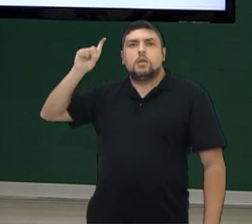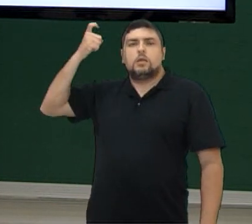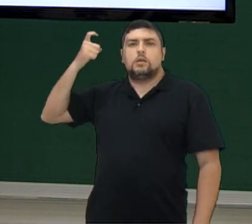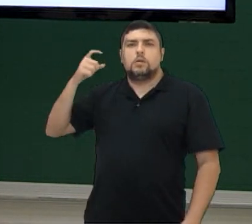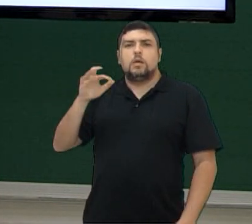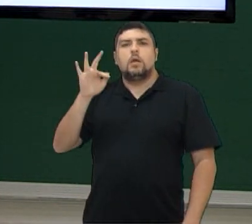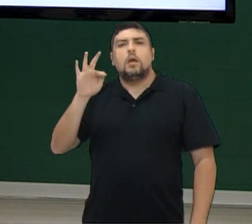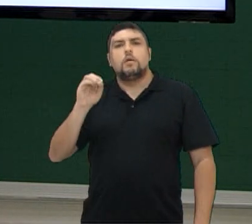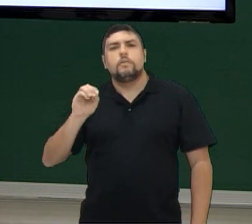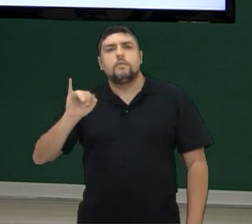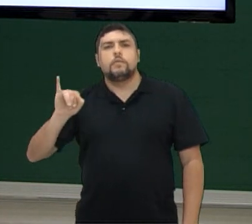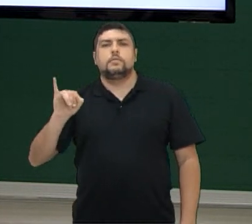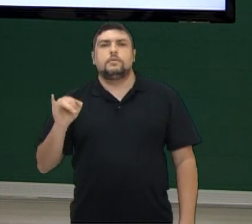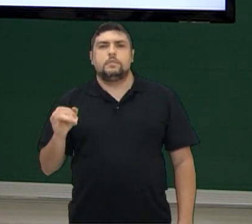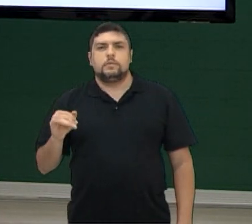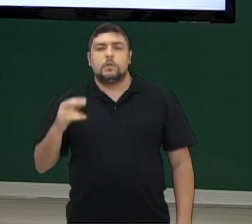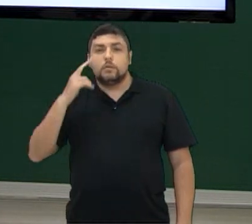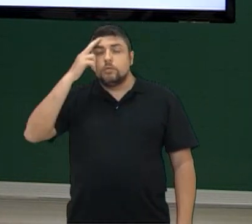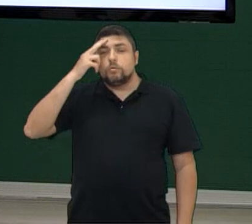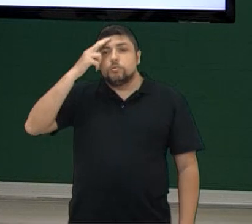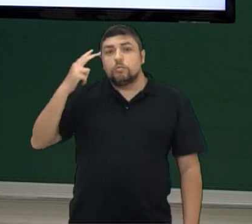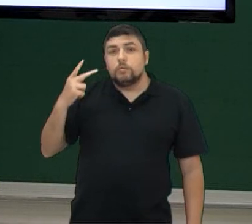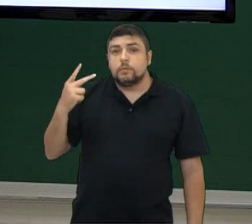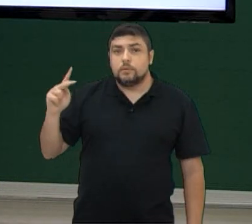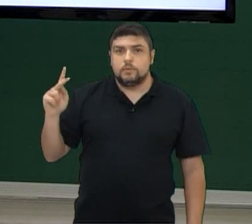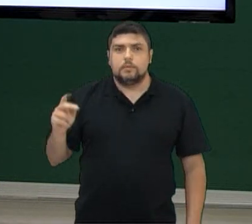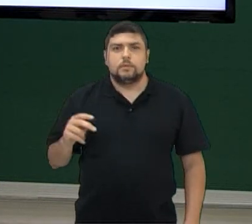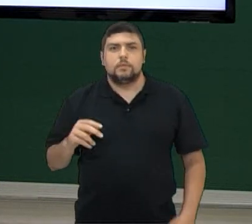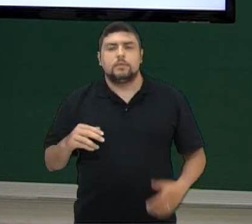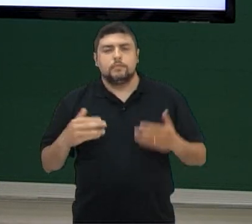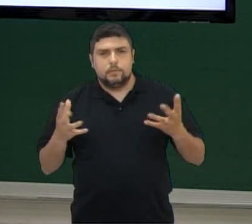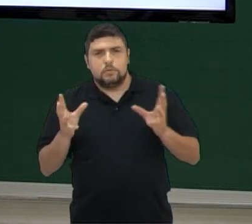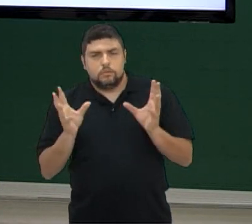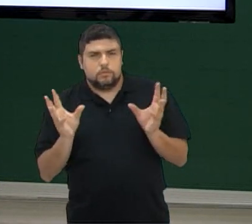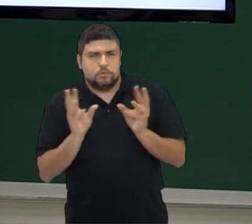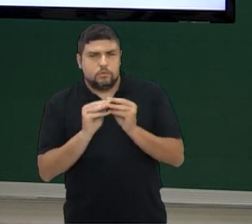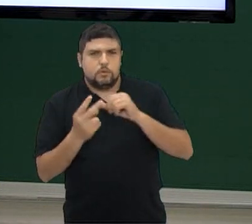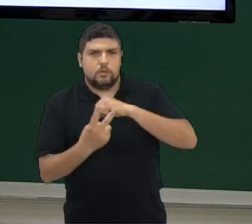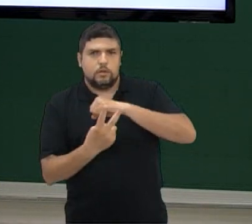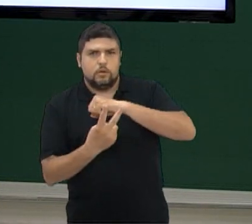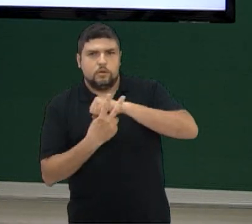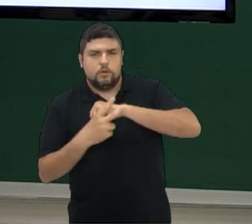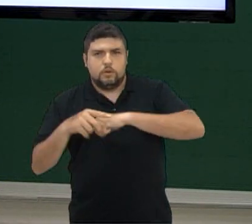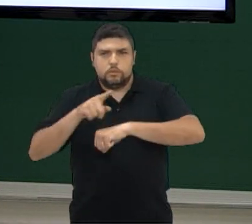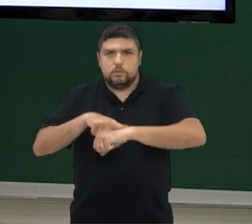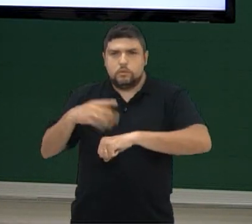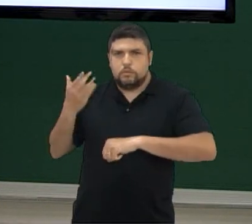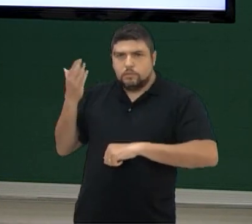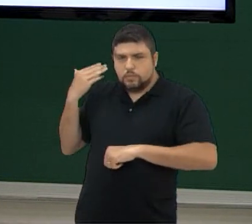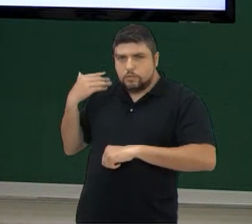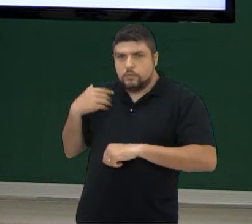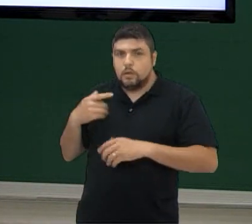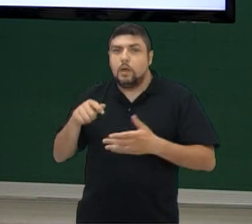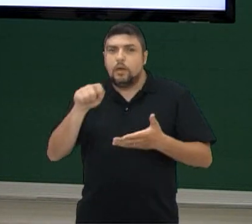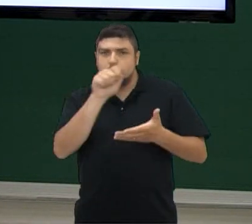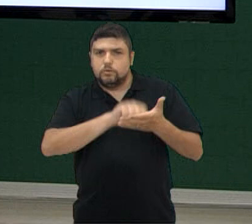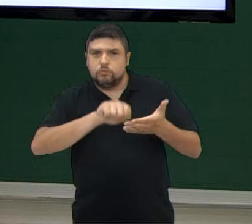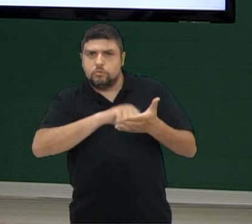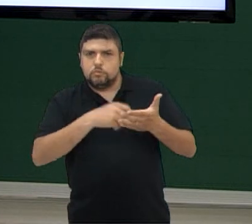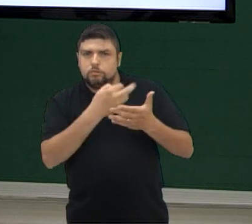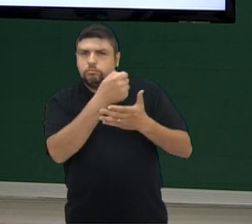ao sonho. Né? Então, só para a gente fazer uma breve retomada aí dos verbos, né, que no caso dessa biografia foram utilizados